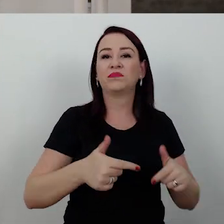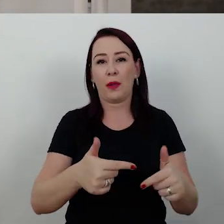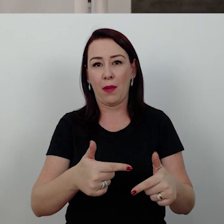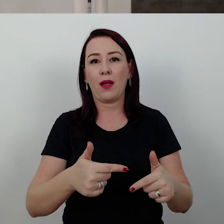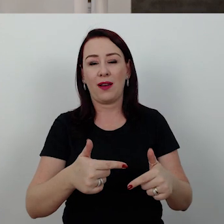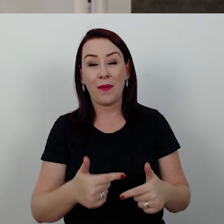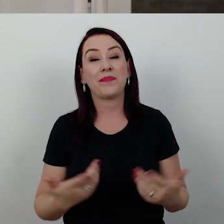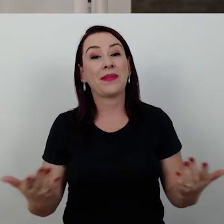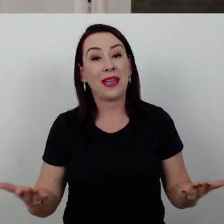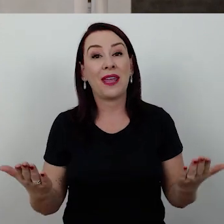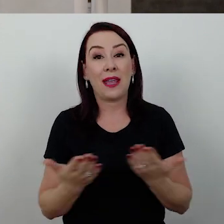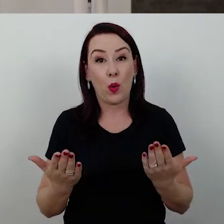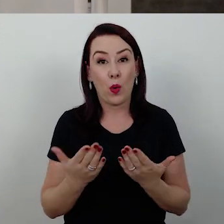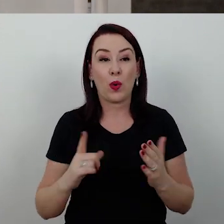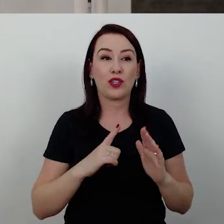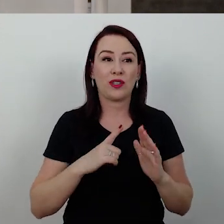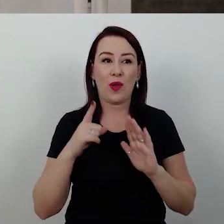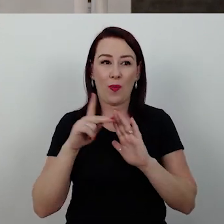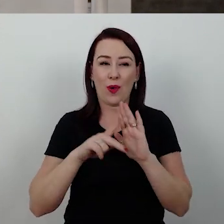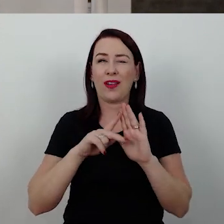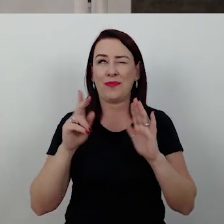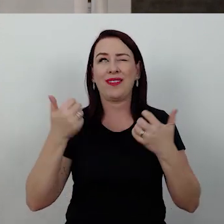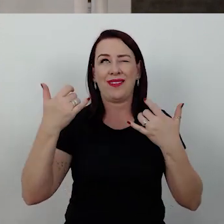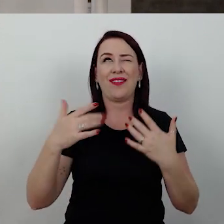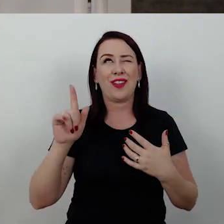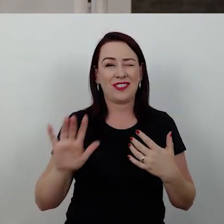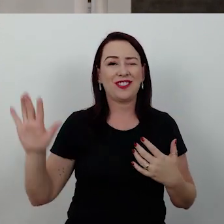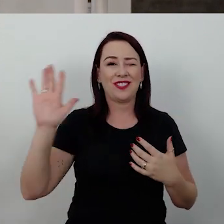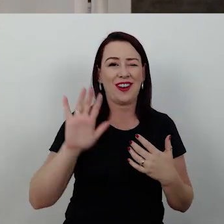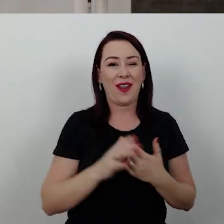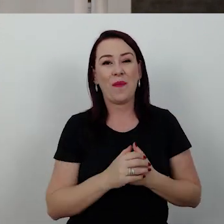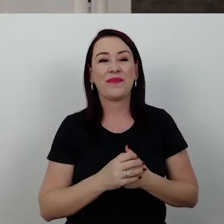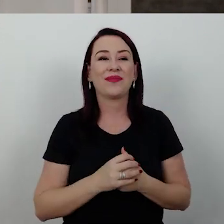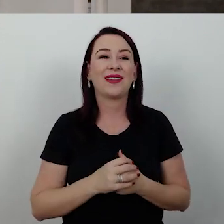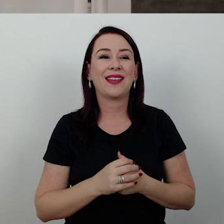a gente tem um programa, estou dando um panorama geral, depois a gente vai ver um